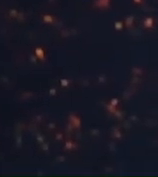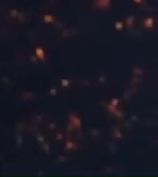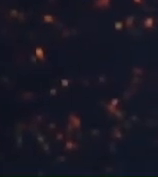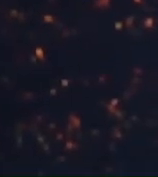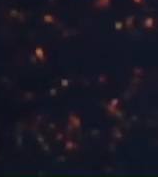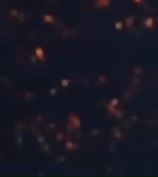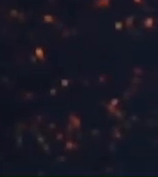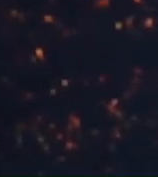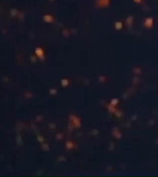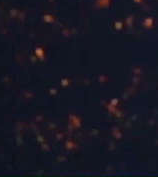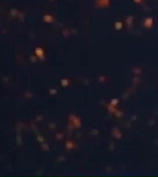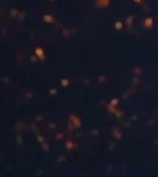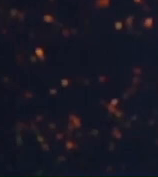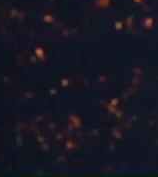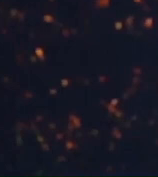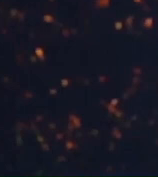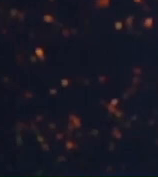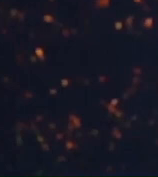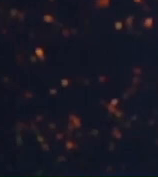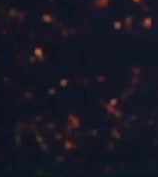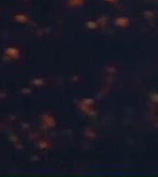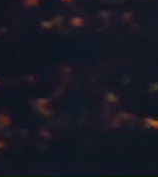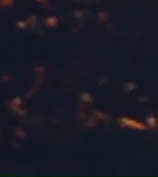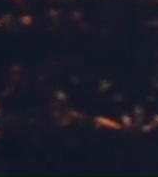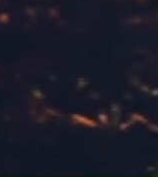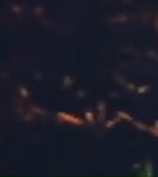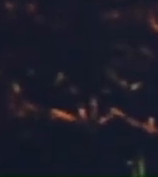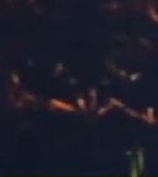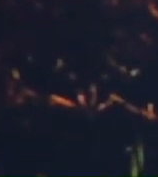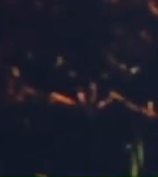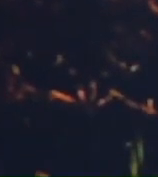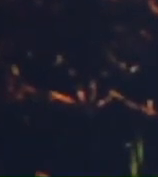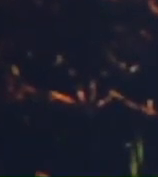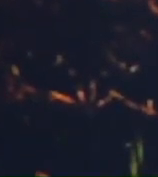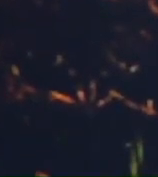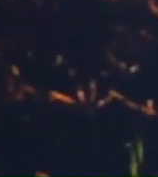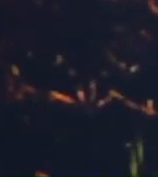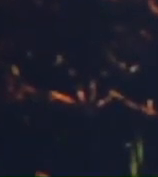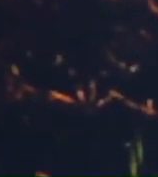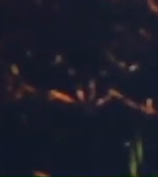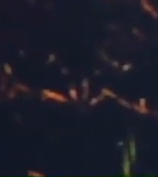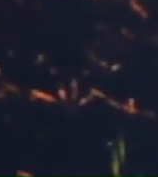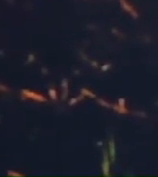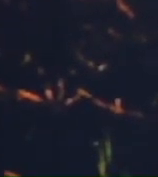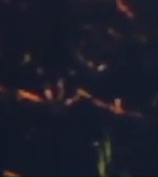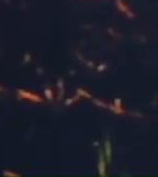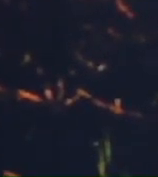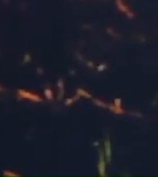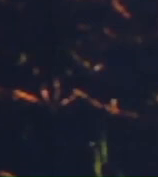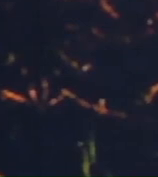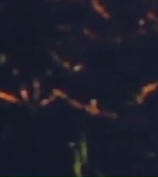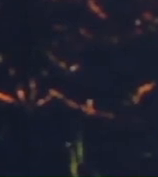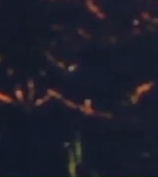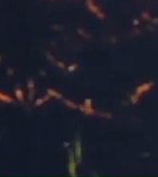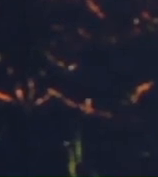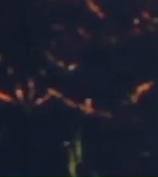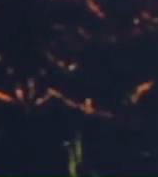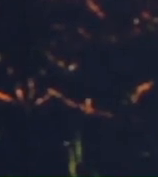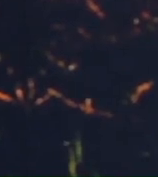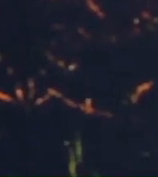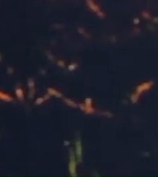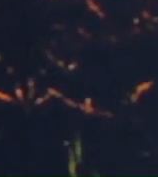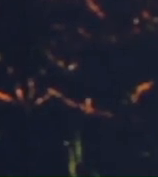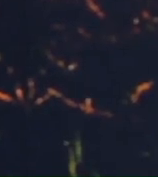O que, que adianta você correr 100 metros e ganhar de todo mundo e não saber falar assim? Então, gente, sou top, hein?